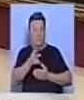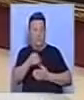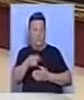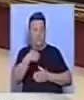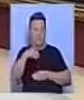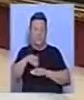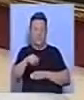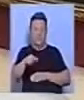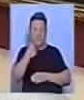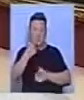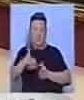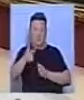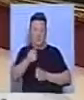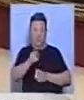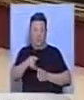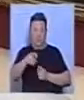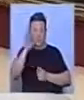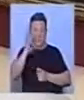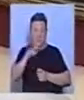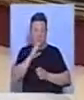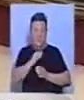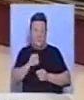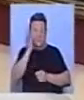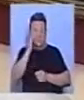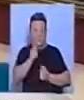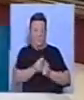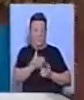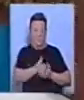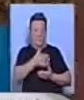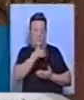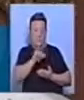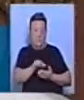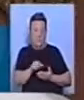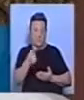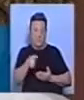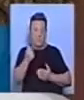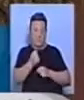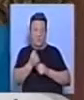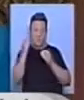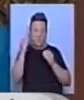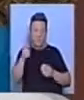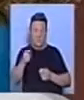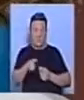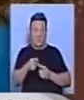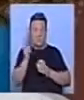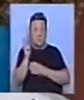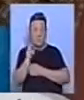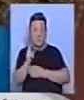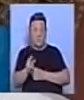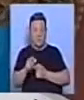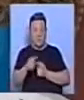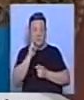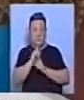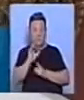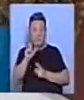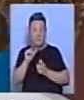tutorial e sabz tamanho da paz temos que começar um documento que descreve que tenha um teto pintado onde